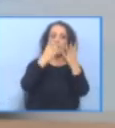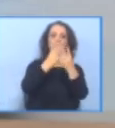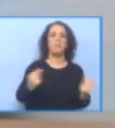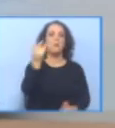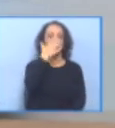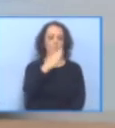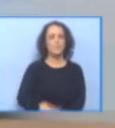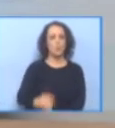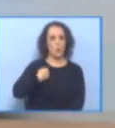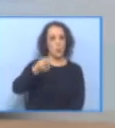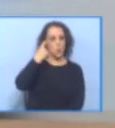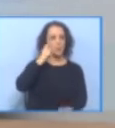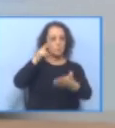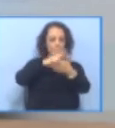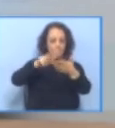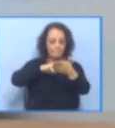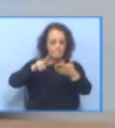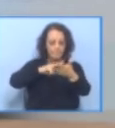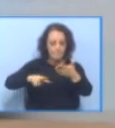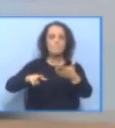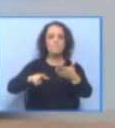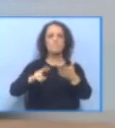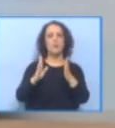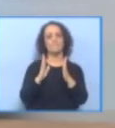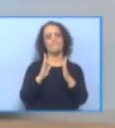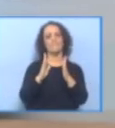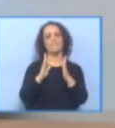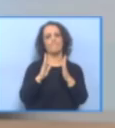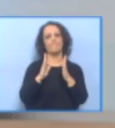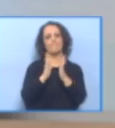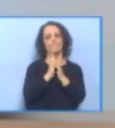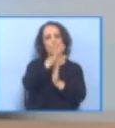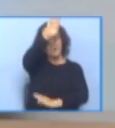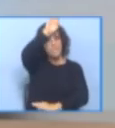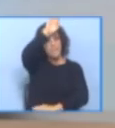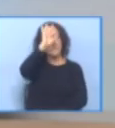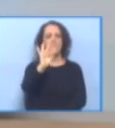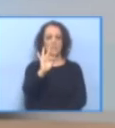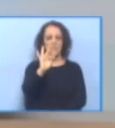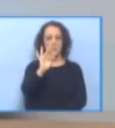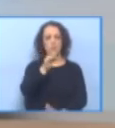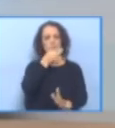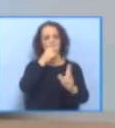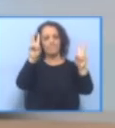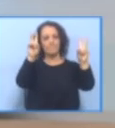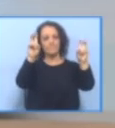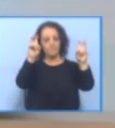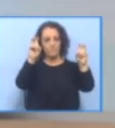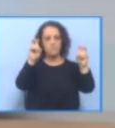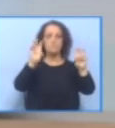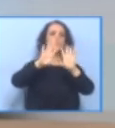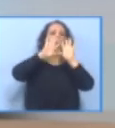reler aquela exortação apostólica do Papa Francisco sobre a chamada